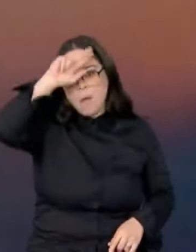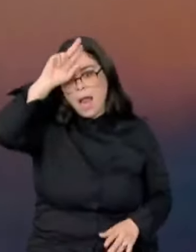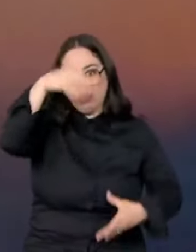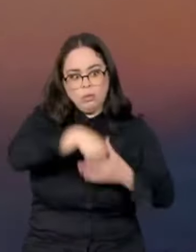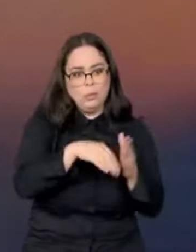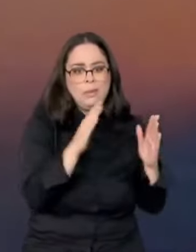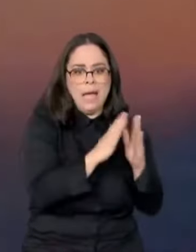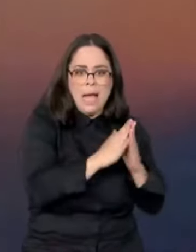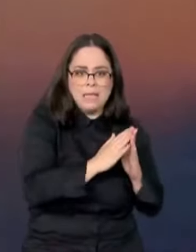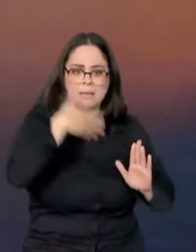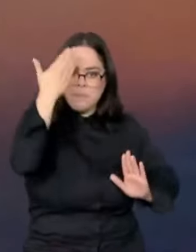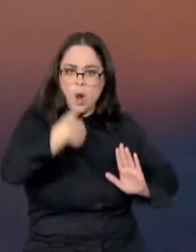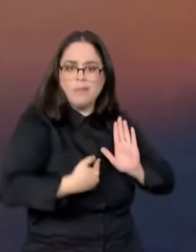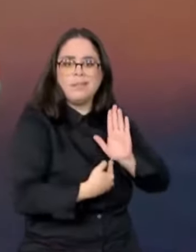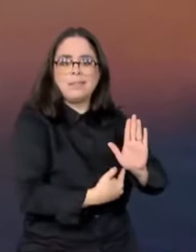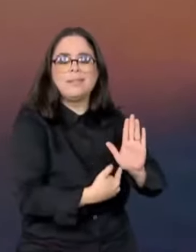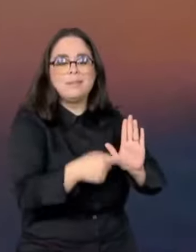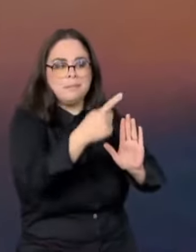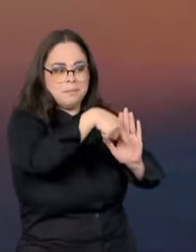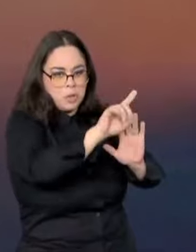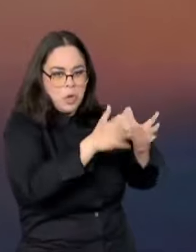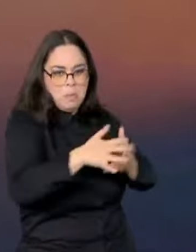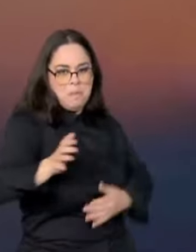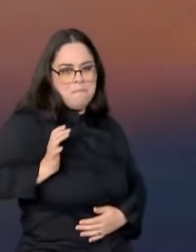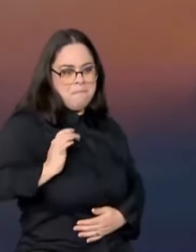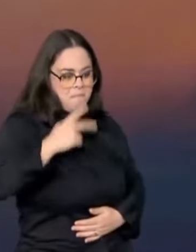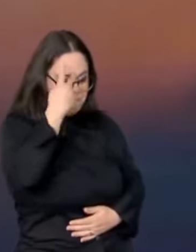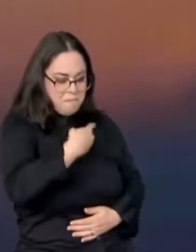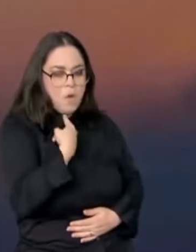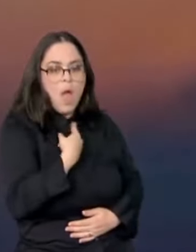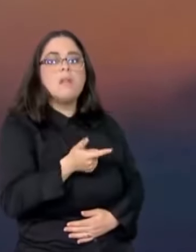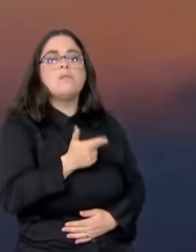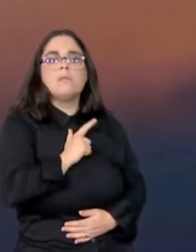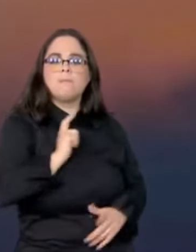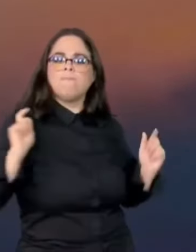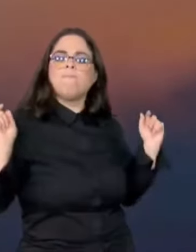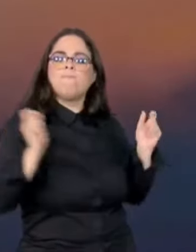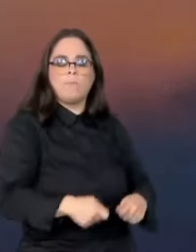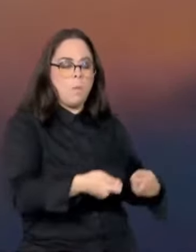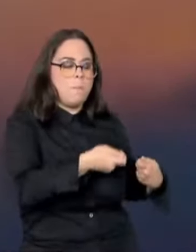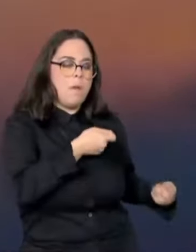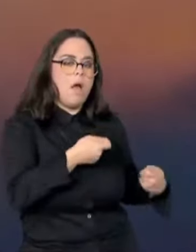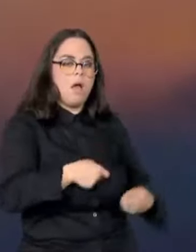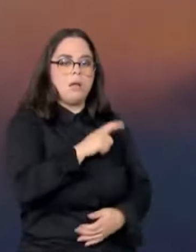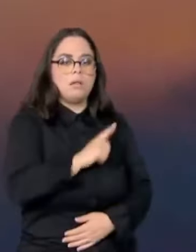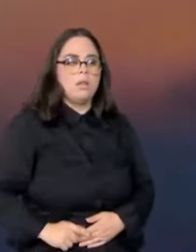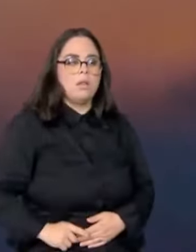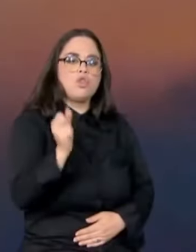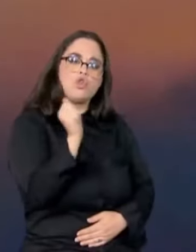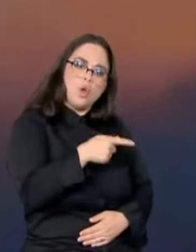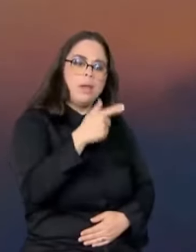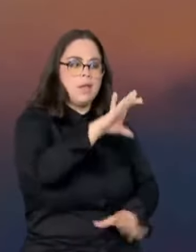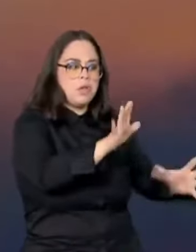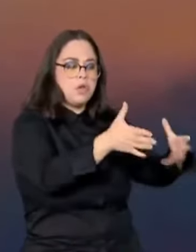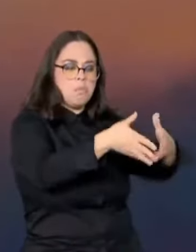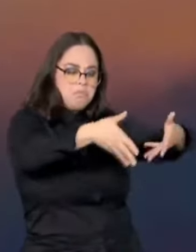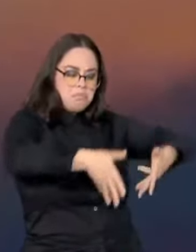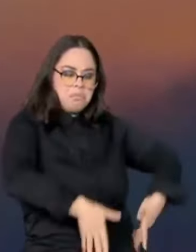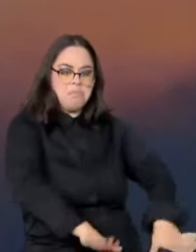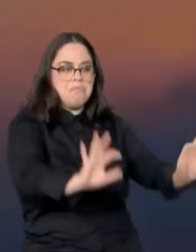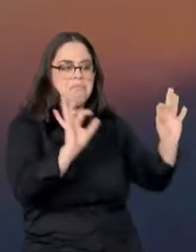sua casa. Eu quero provar para eles que eu tenho mais competência de governar do que eles que nasceram